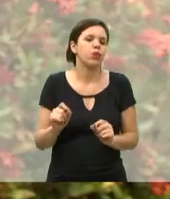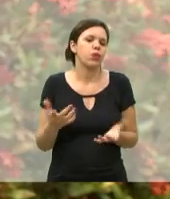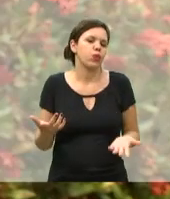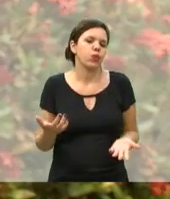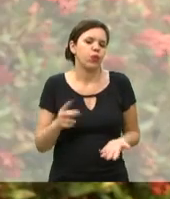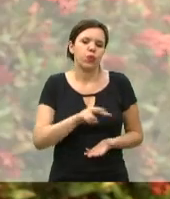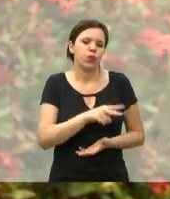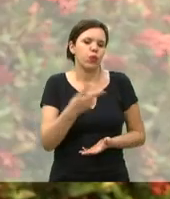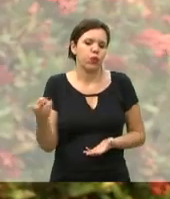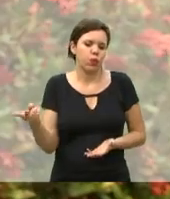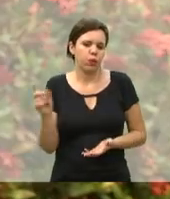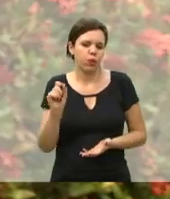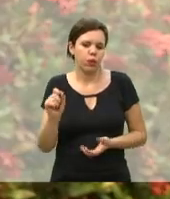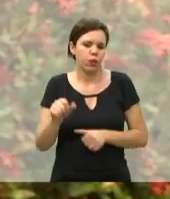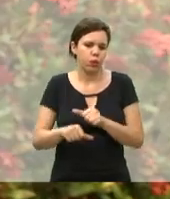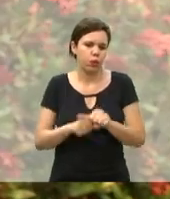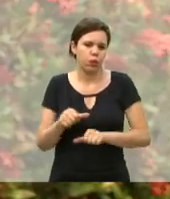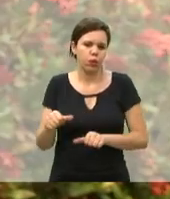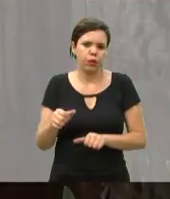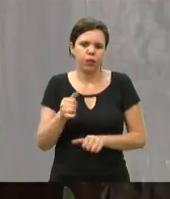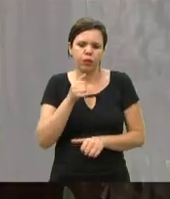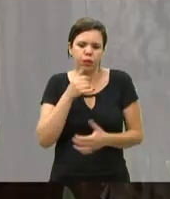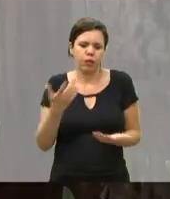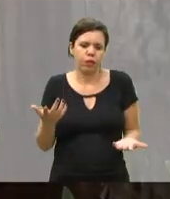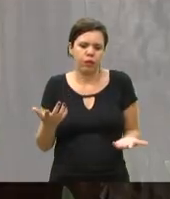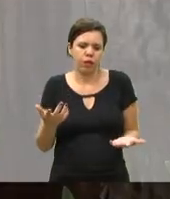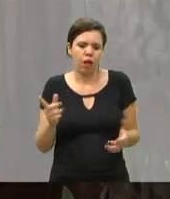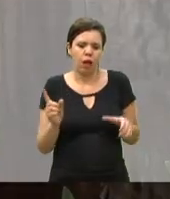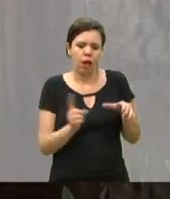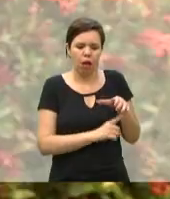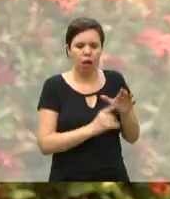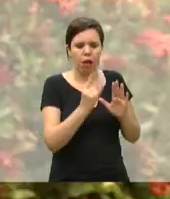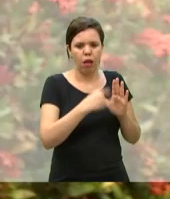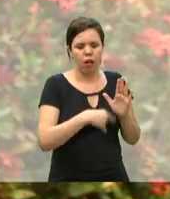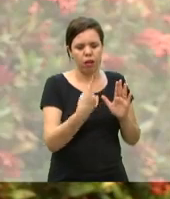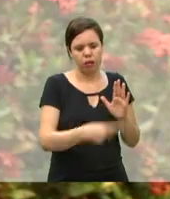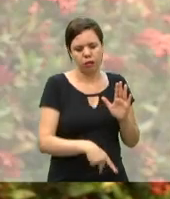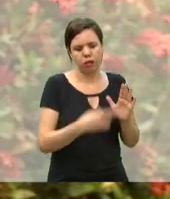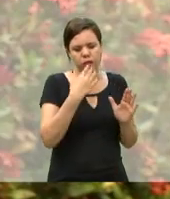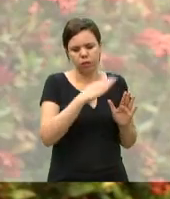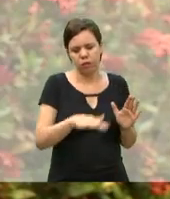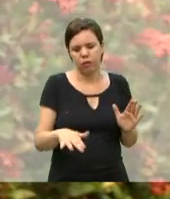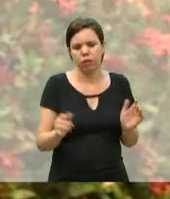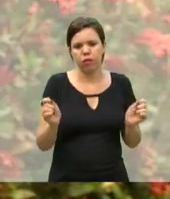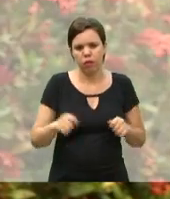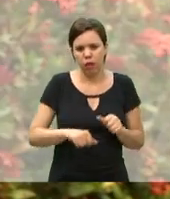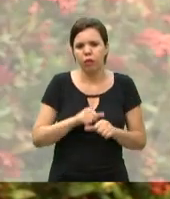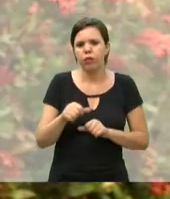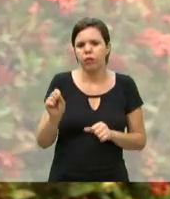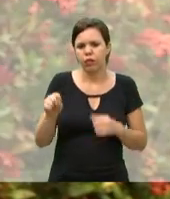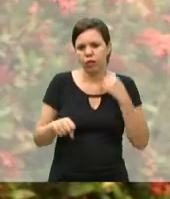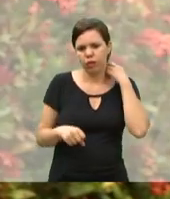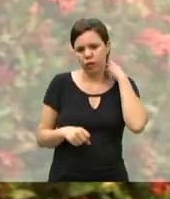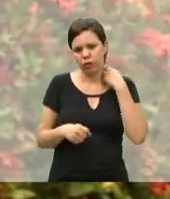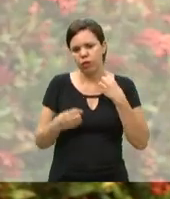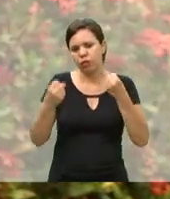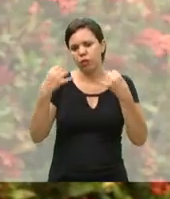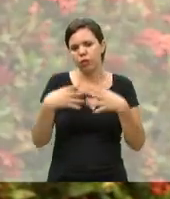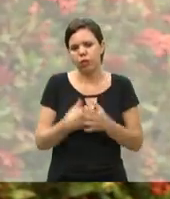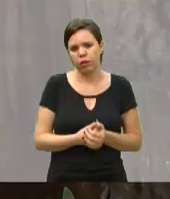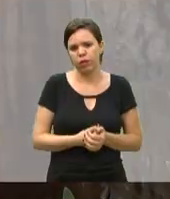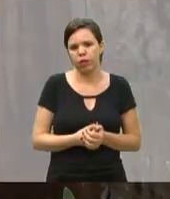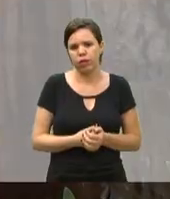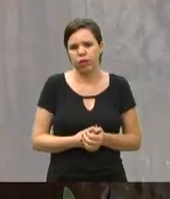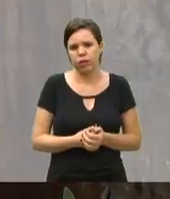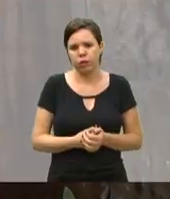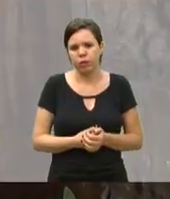não mudar, eu falo, o estado clínico dessa uhum. criança, né? Quando eu falo estado, eu estou me referindo, às